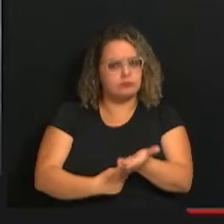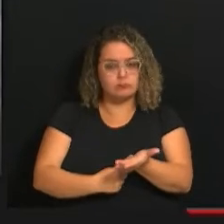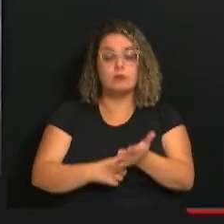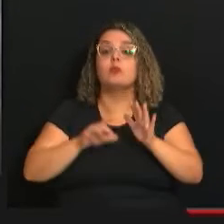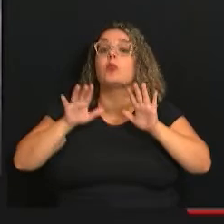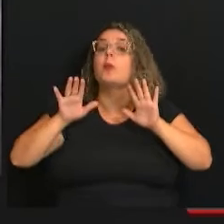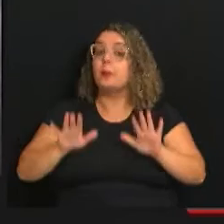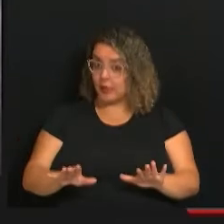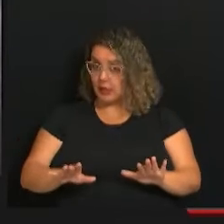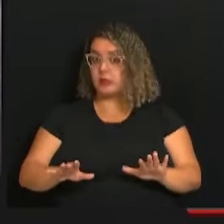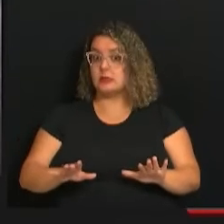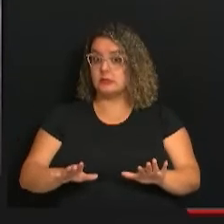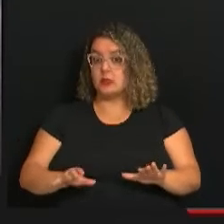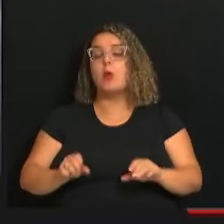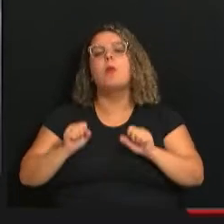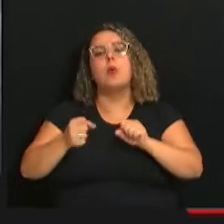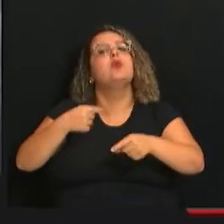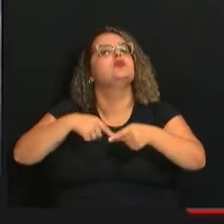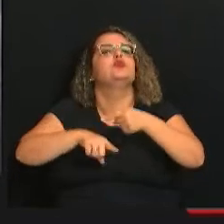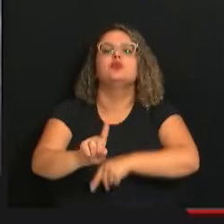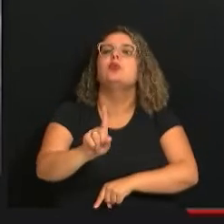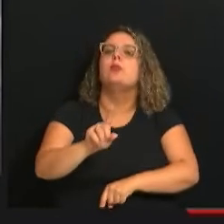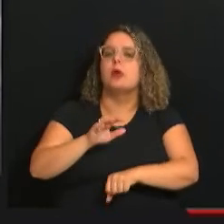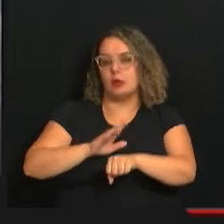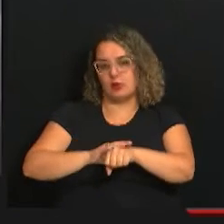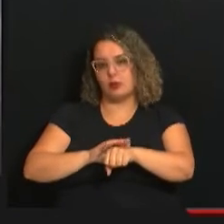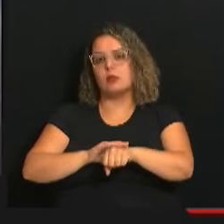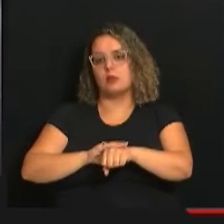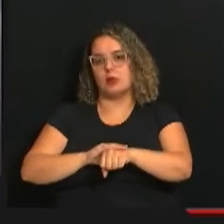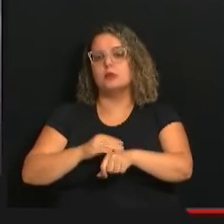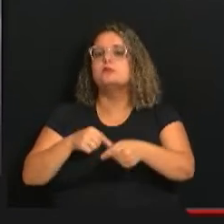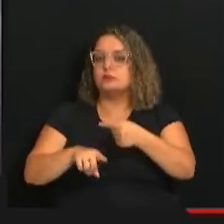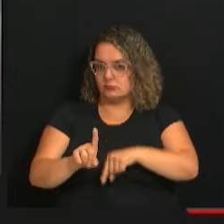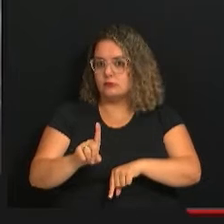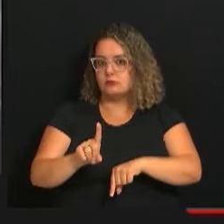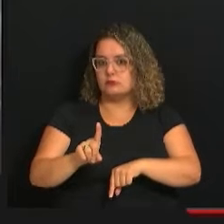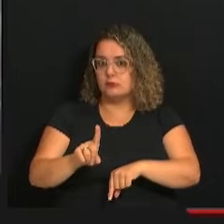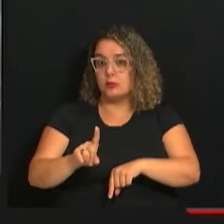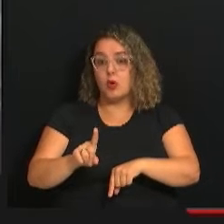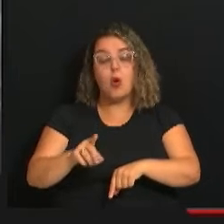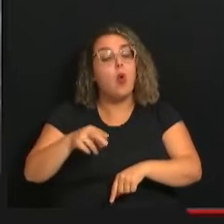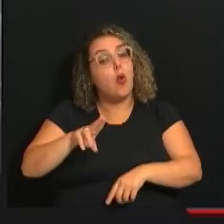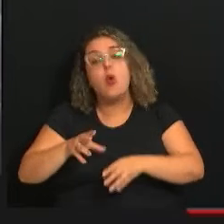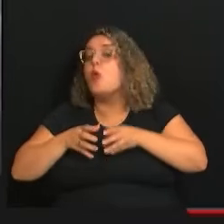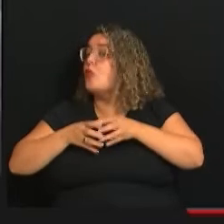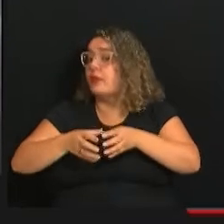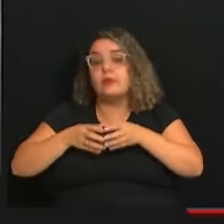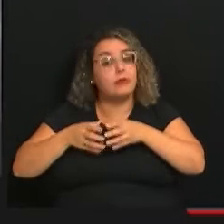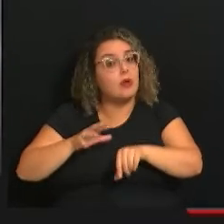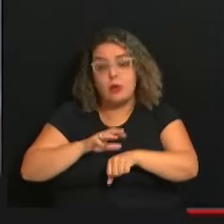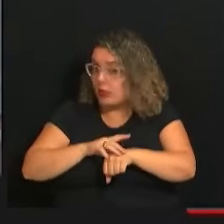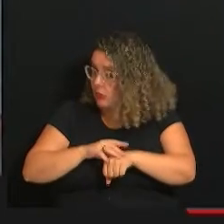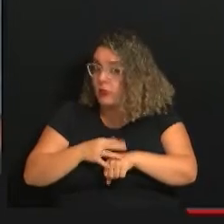Rossi, o padre Fábio de Mello, o Whindersson Nunes quase encerrou a carreira dele por conta de uma depressão.